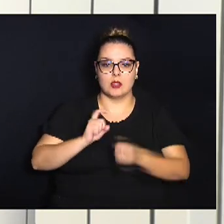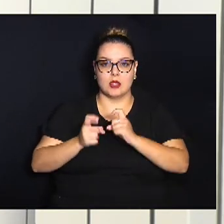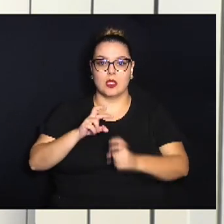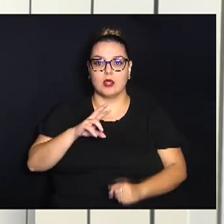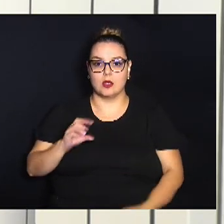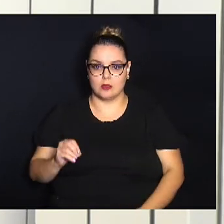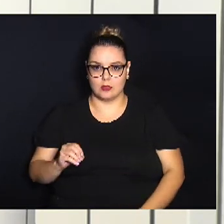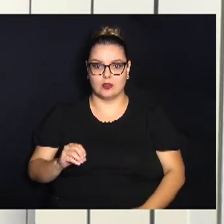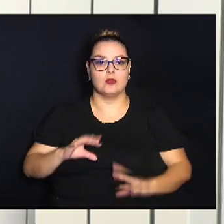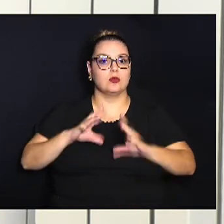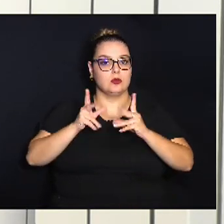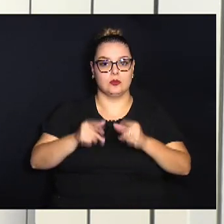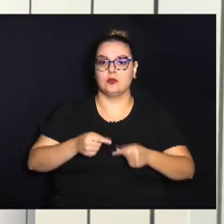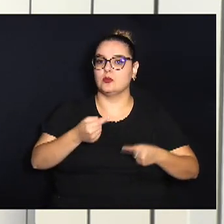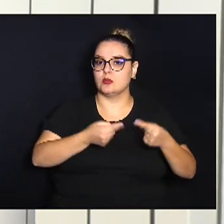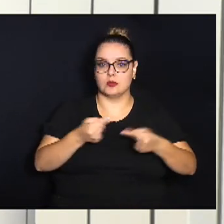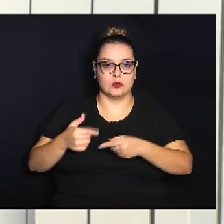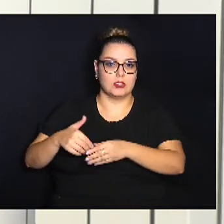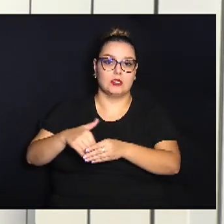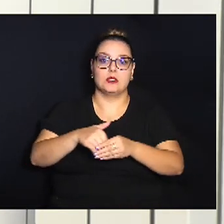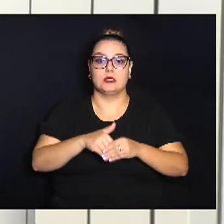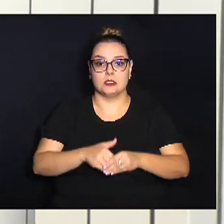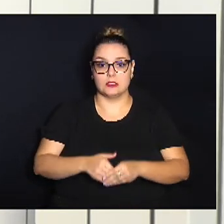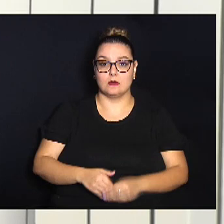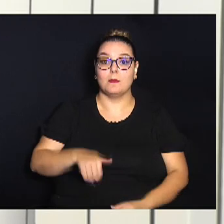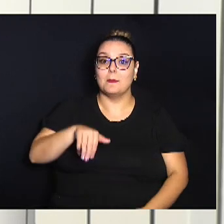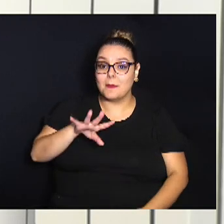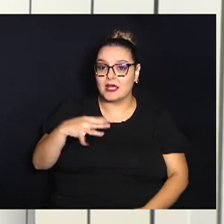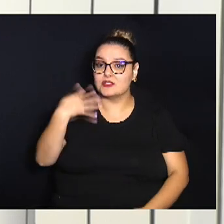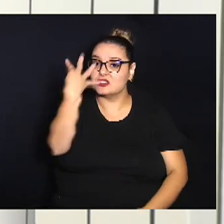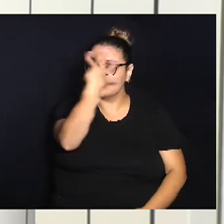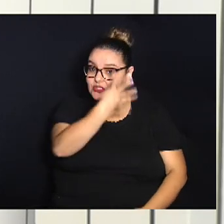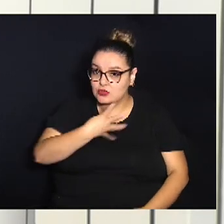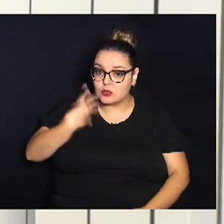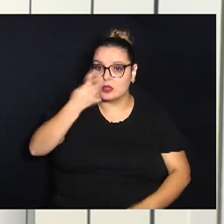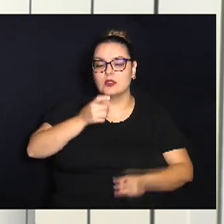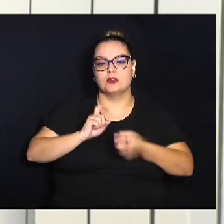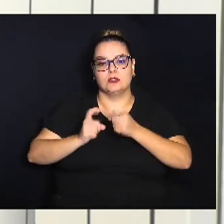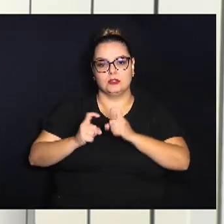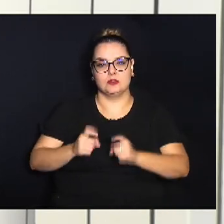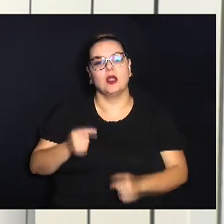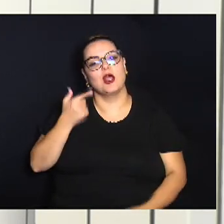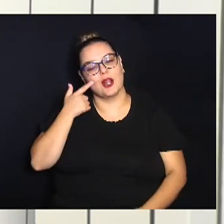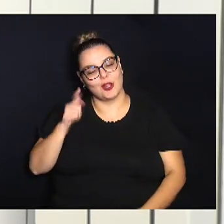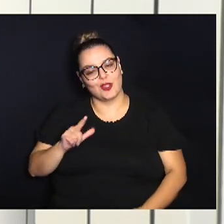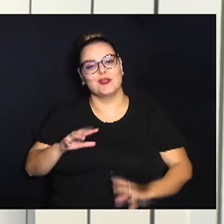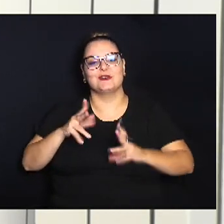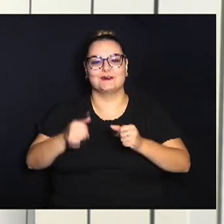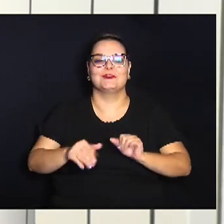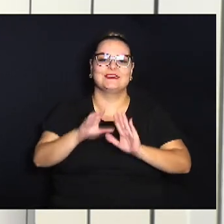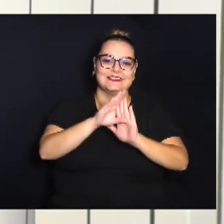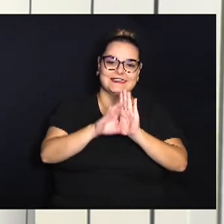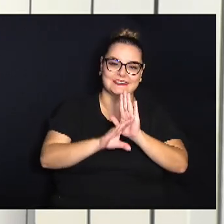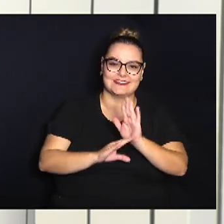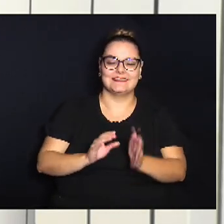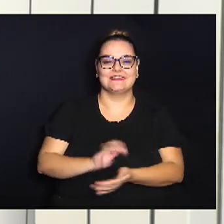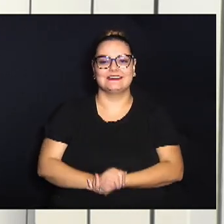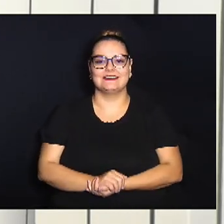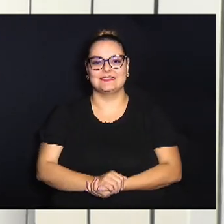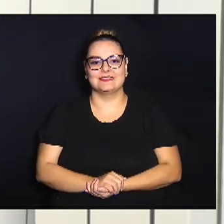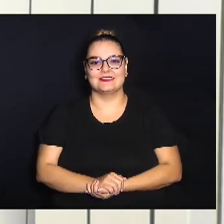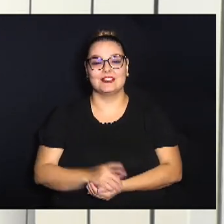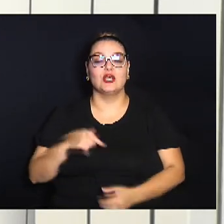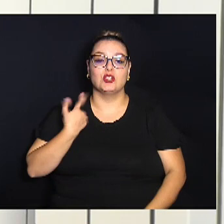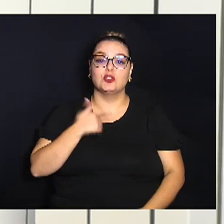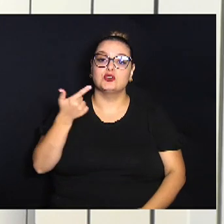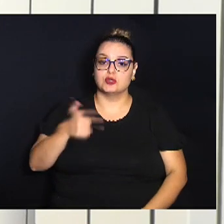ordinária com todas as discussões e votações, mais de 4 horas de reunião e, claro, toda a nossa programação. A gente segue